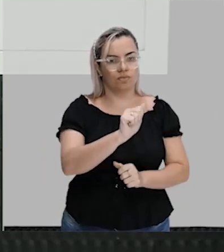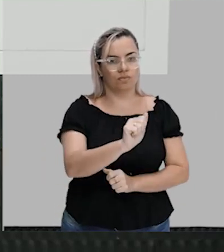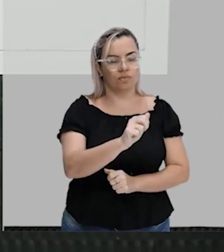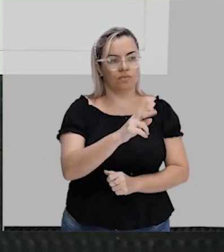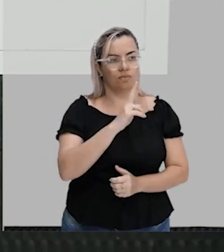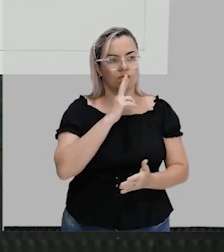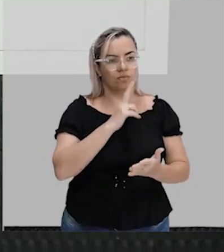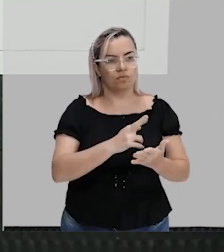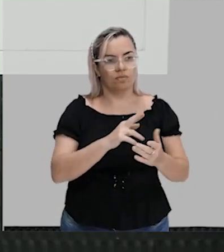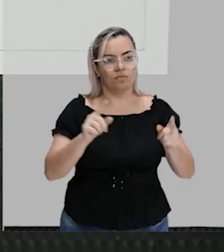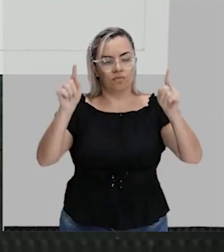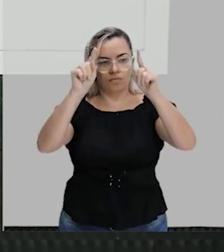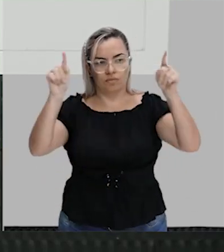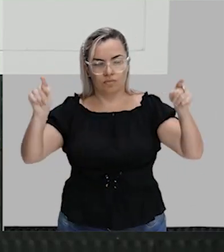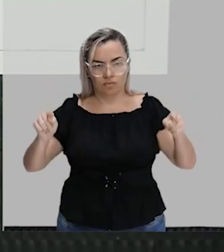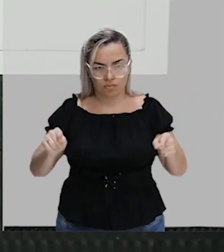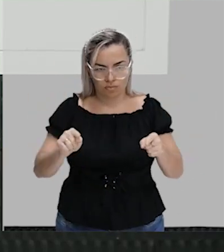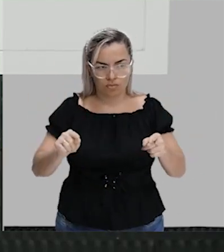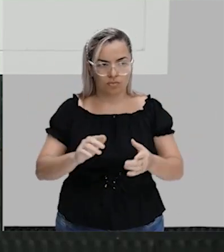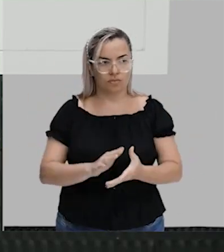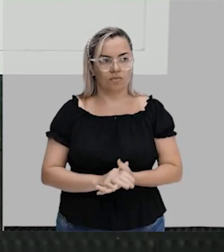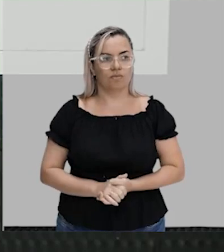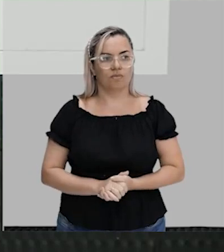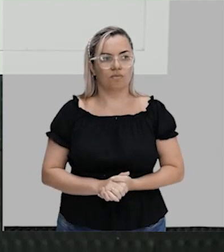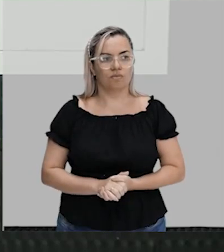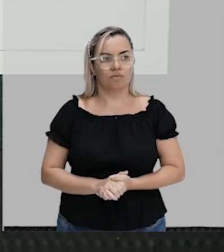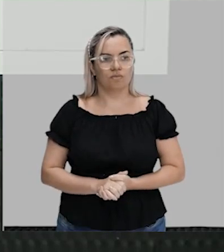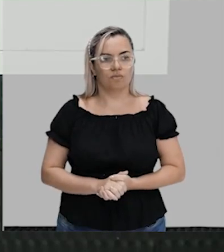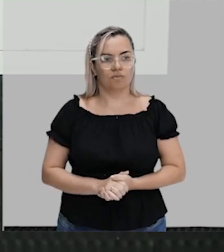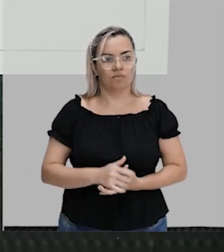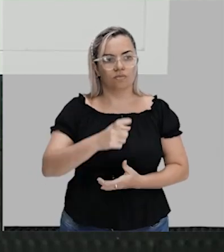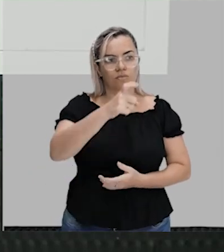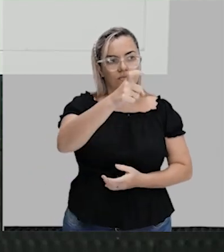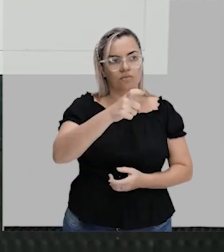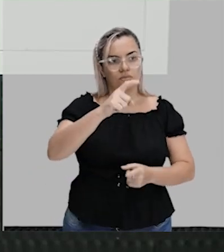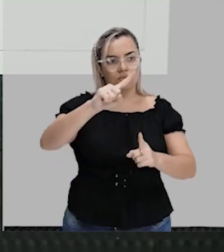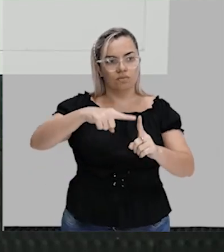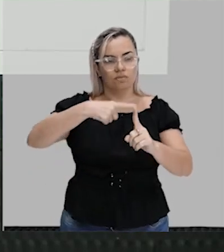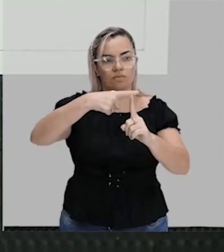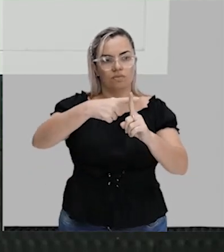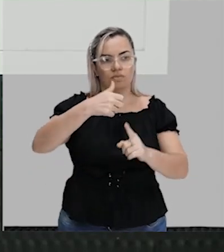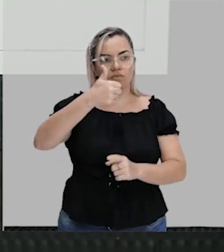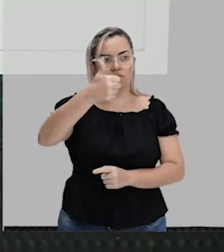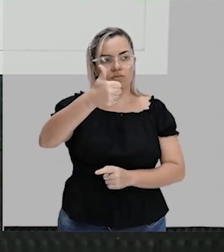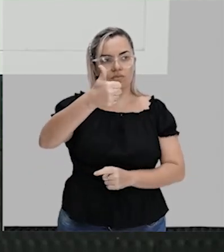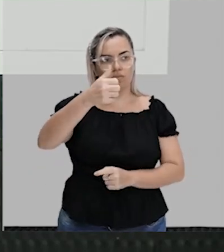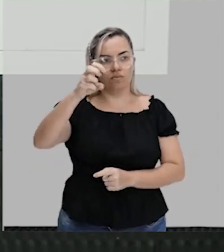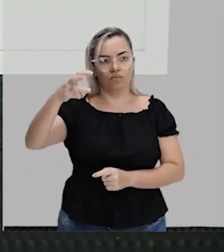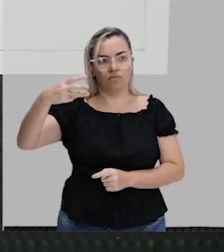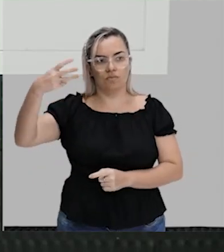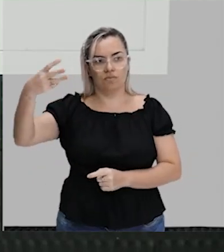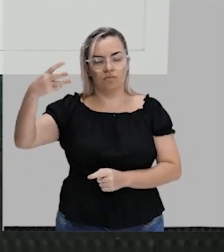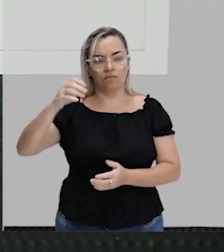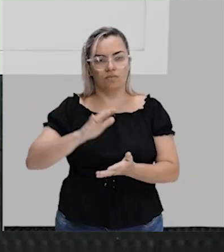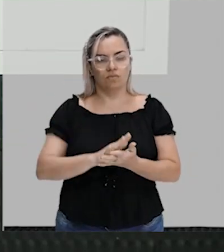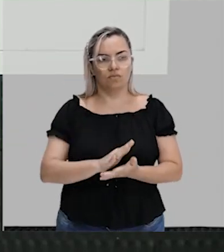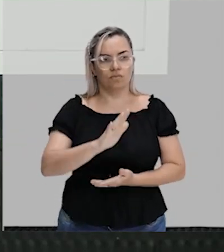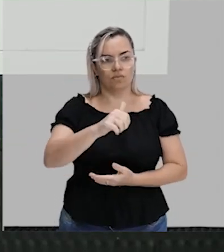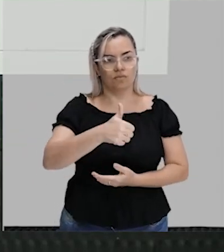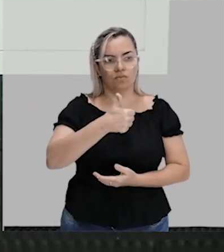você tem essa igualdade aqui colocar para a gente ter mais espaço x + 1 3